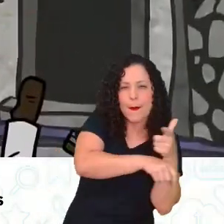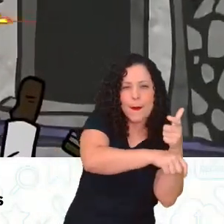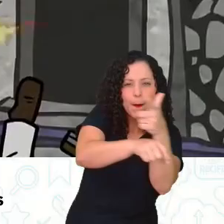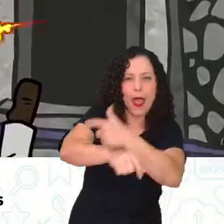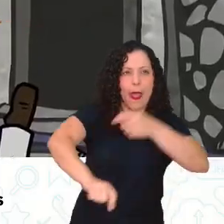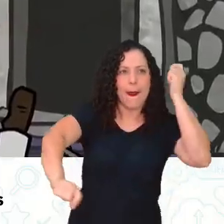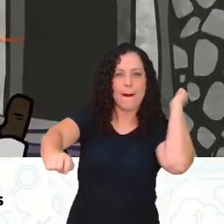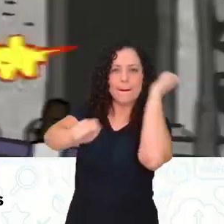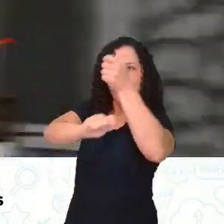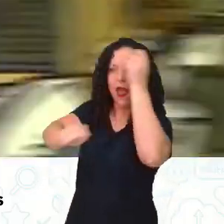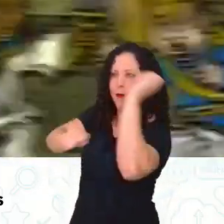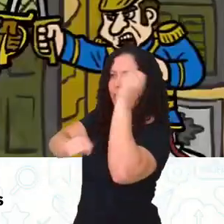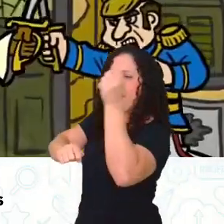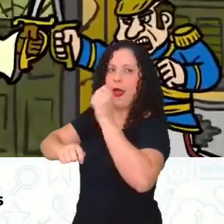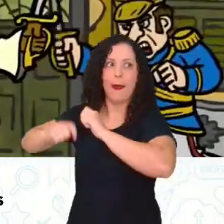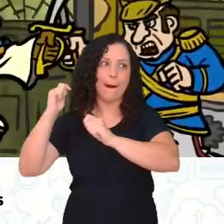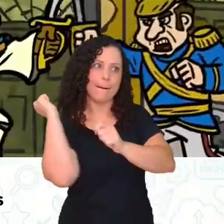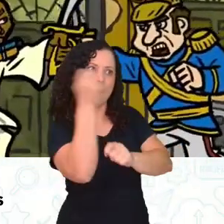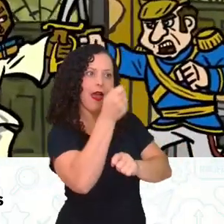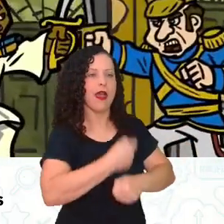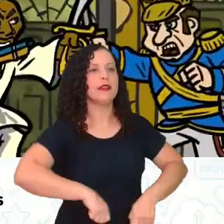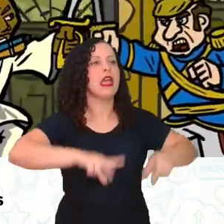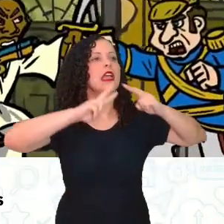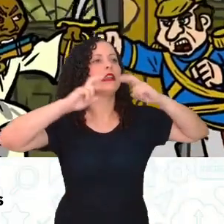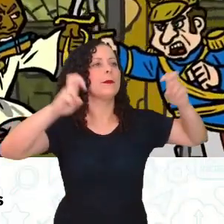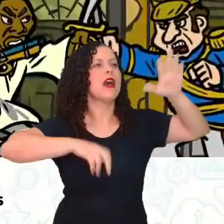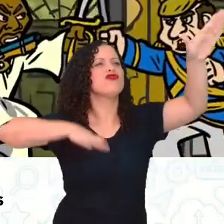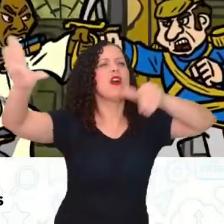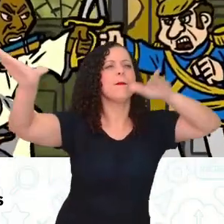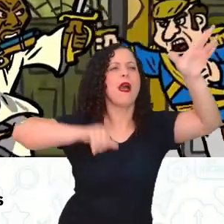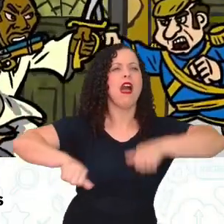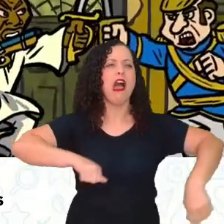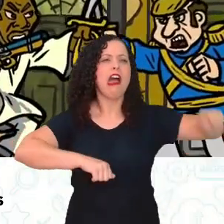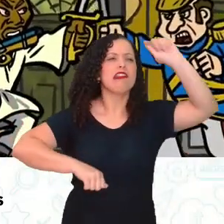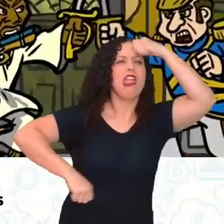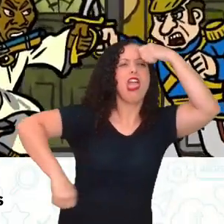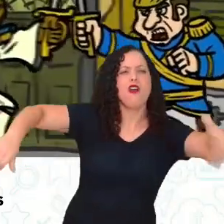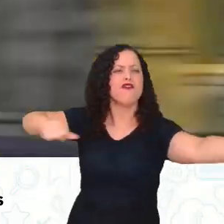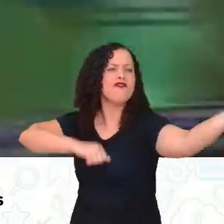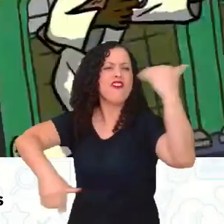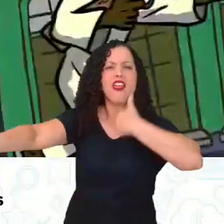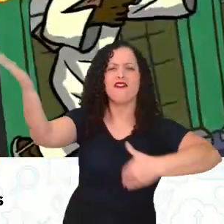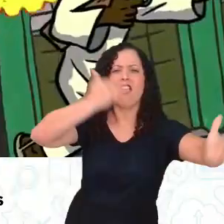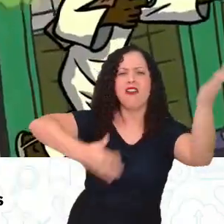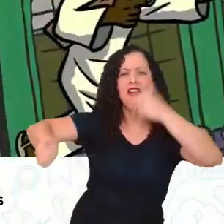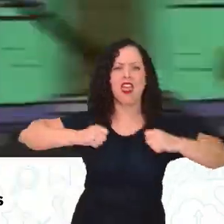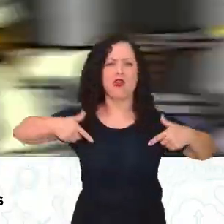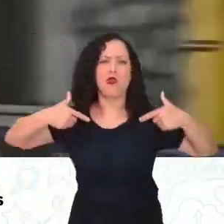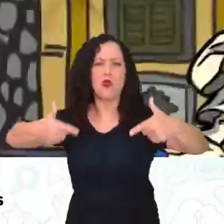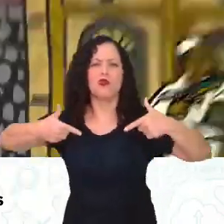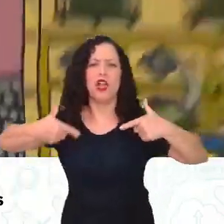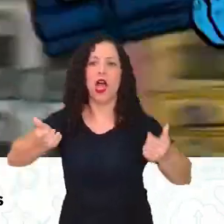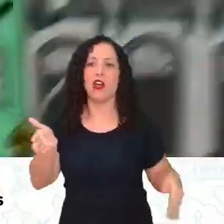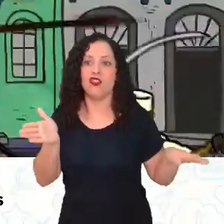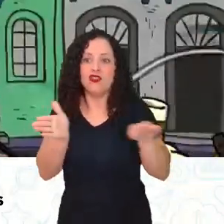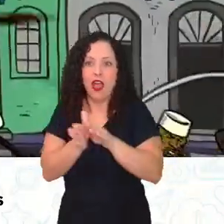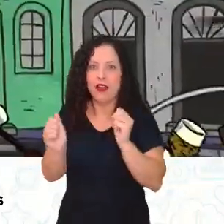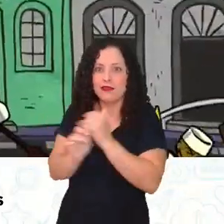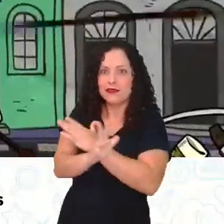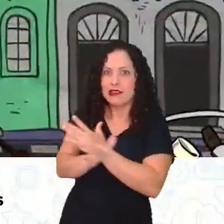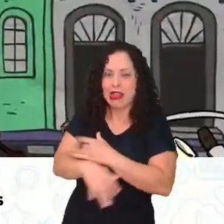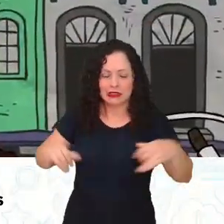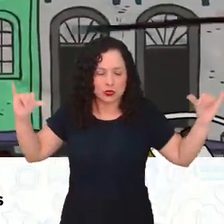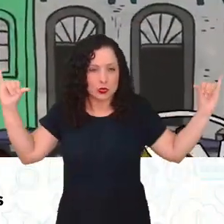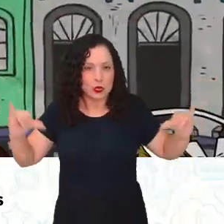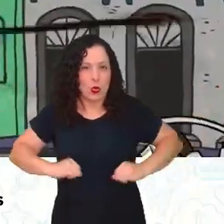conclamando outros negros à luta. Percorreram vários pontos da cidade até chegarem à Água de Meninos, onde foram